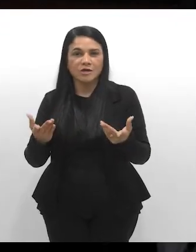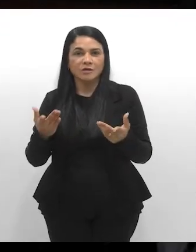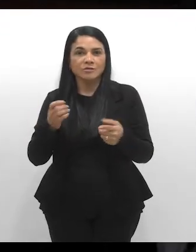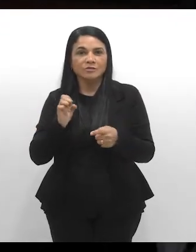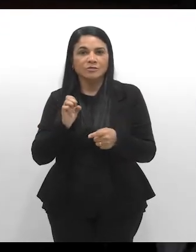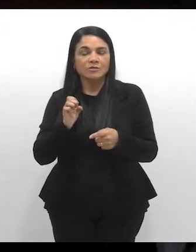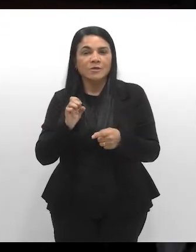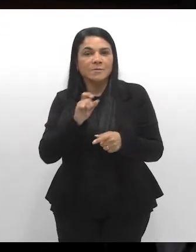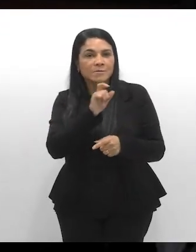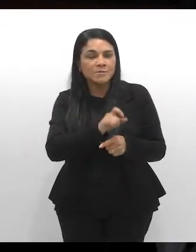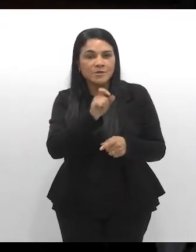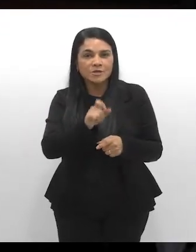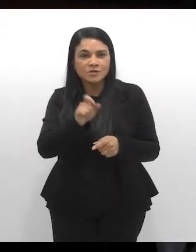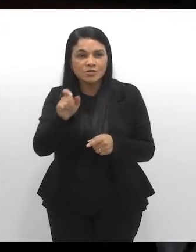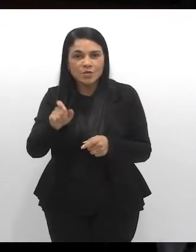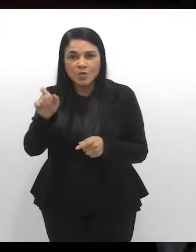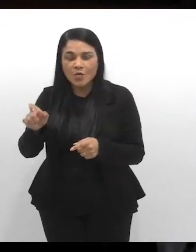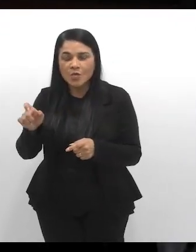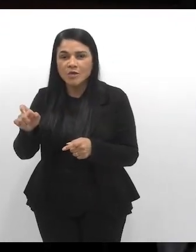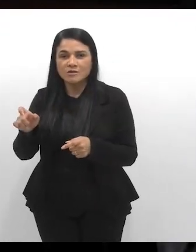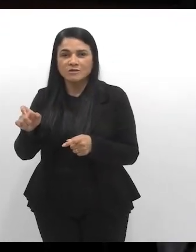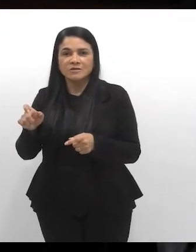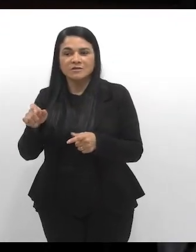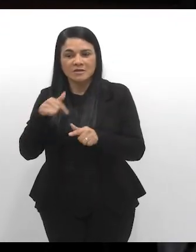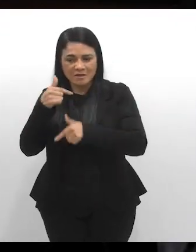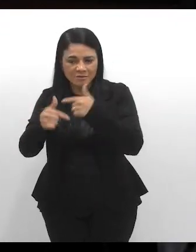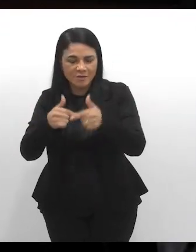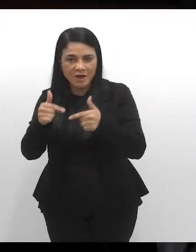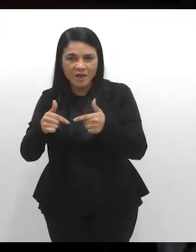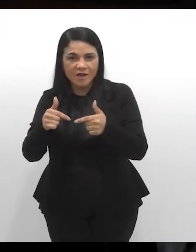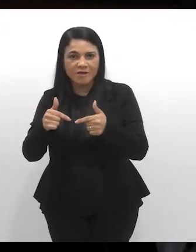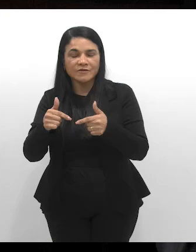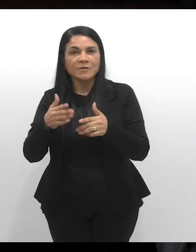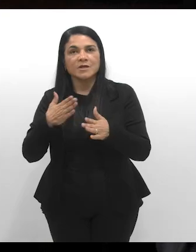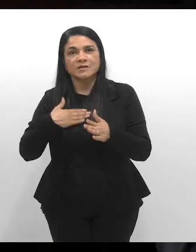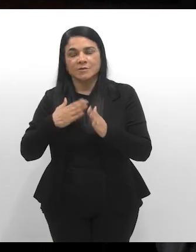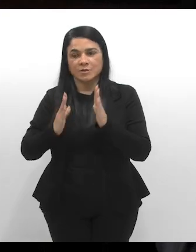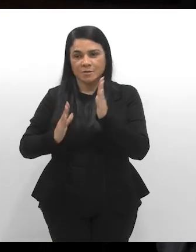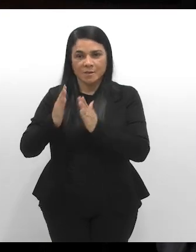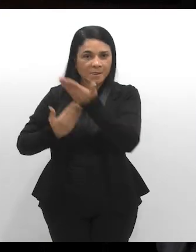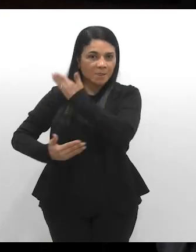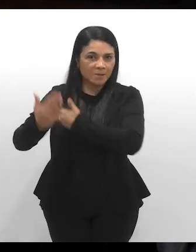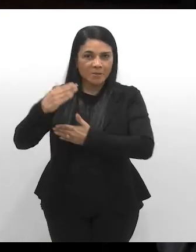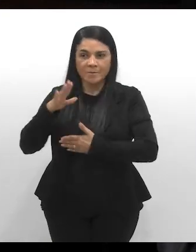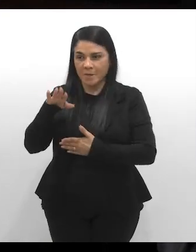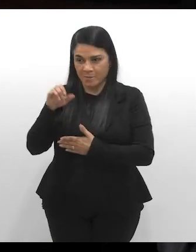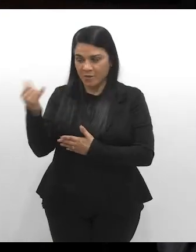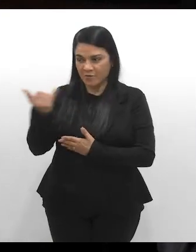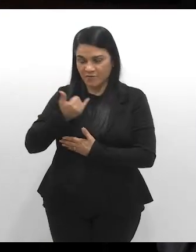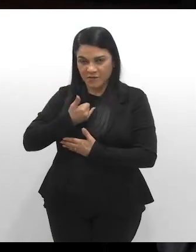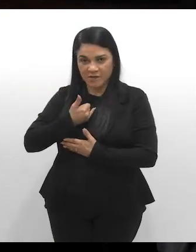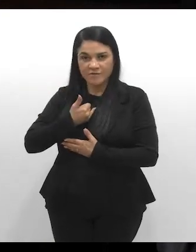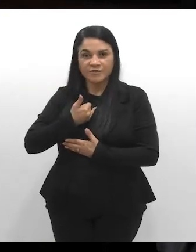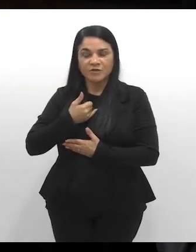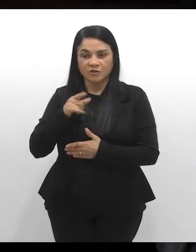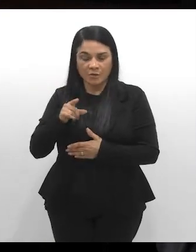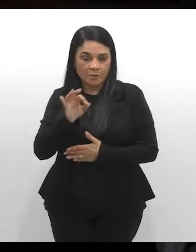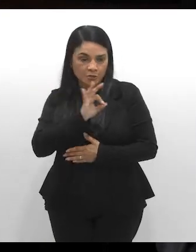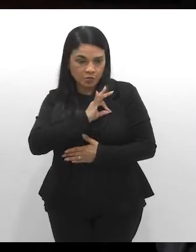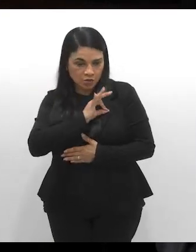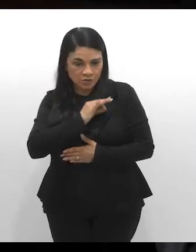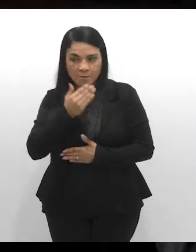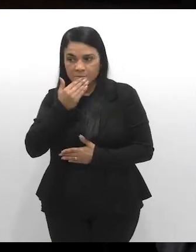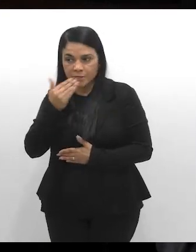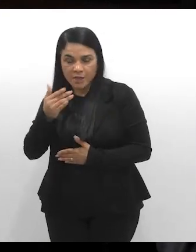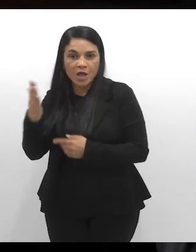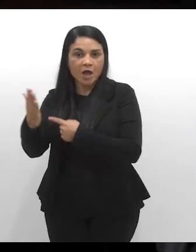pelo nosso Estado, pessoas que trabalhavam, porque no meu tempo a minha mãe falava para mim: quando você vê um polícia,